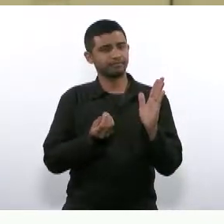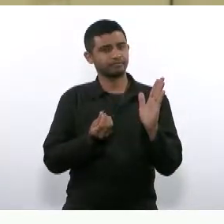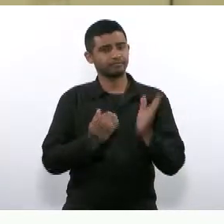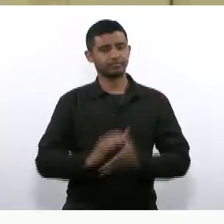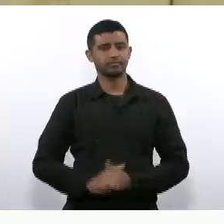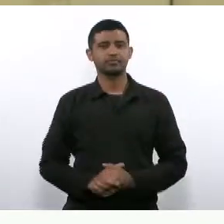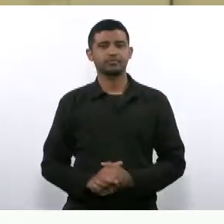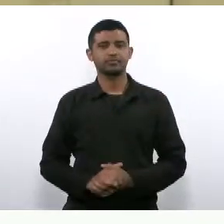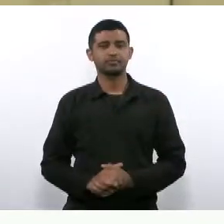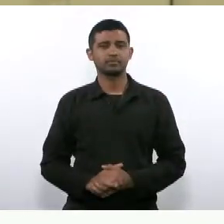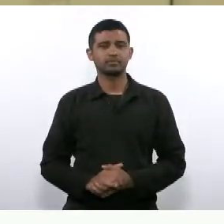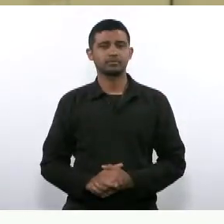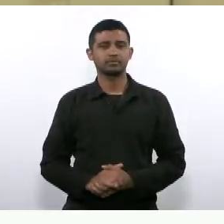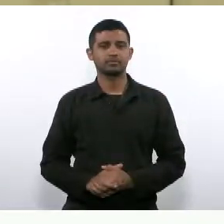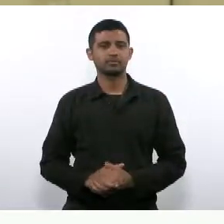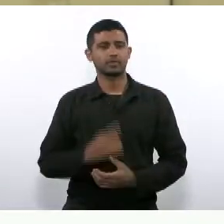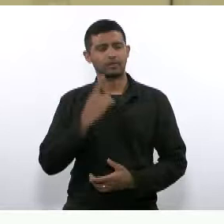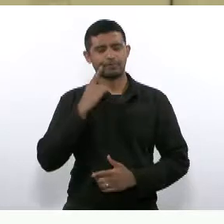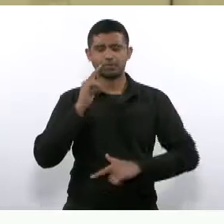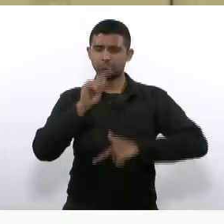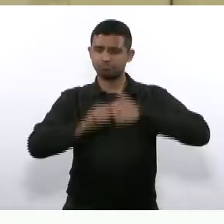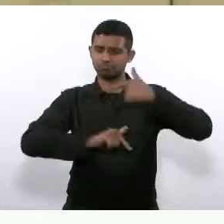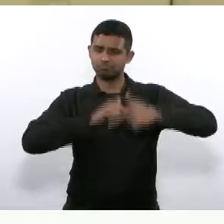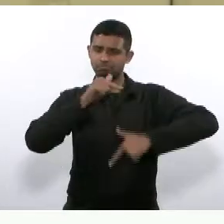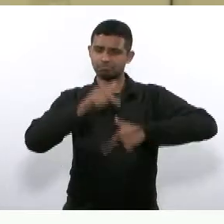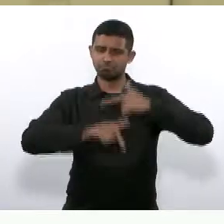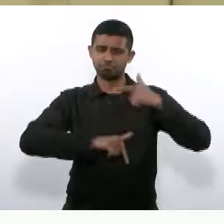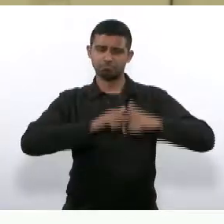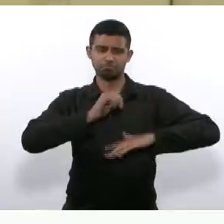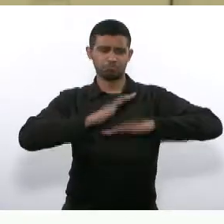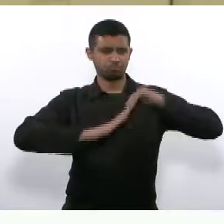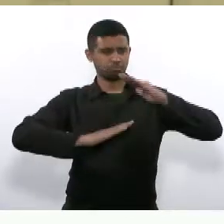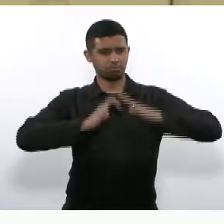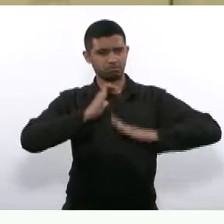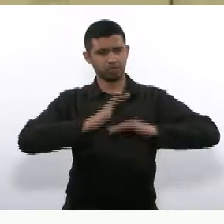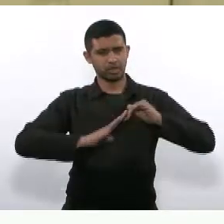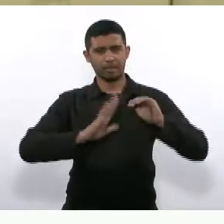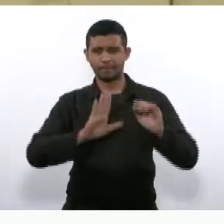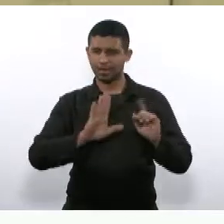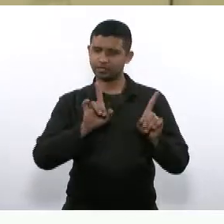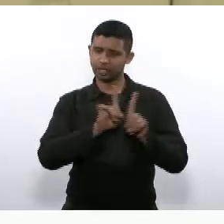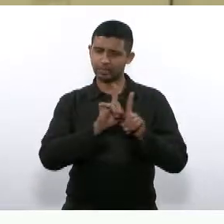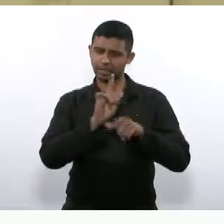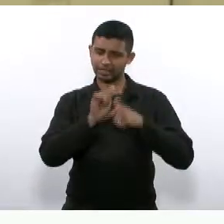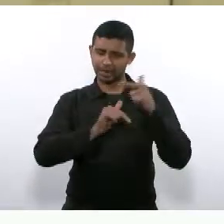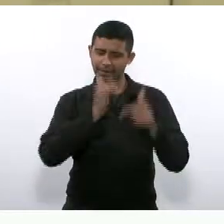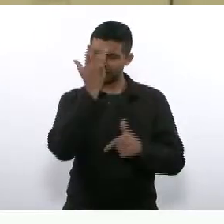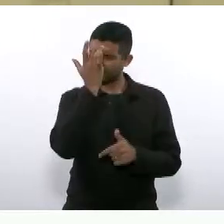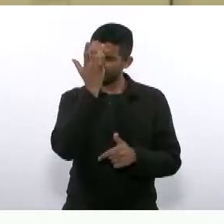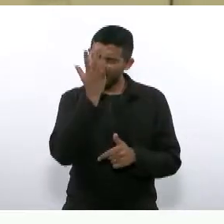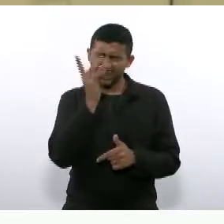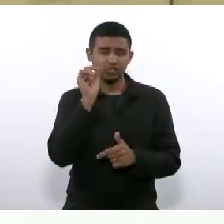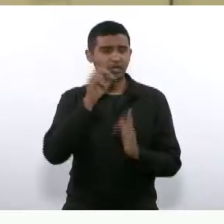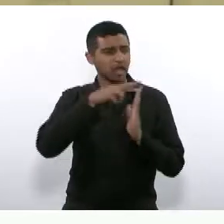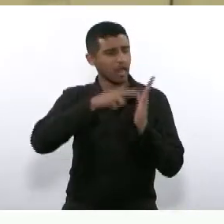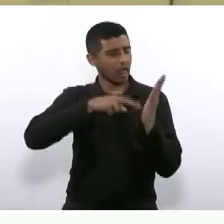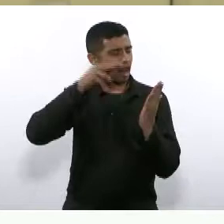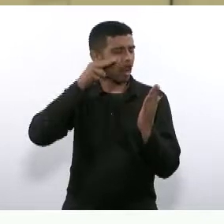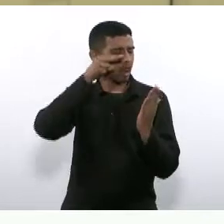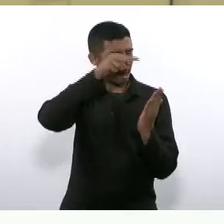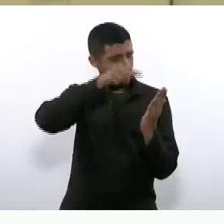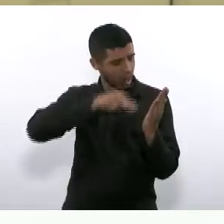foi um trabalho muito consolidado, mas foi um trabalho fácil de ler, um trabalho fácil de